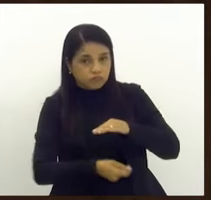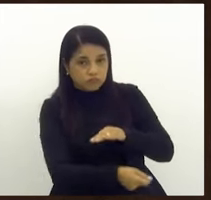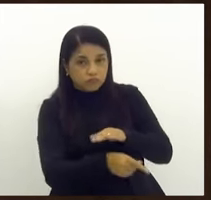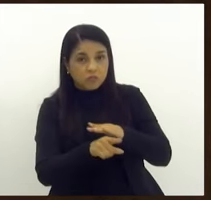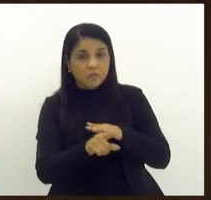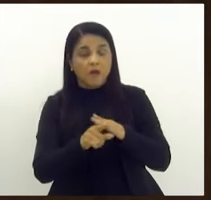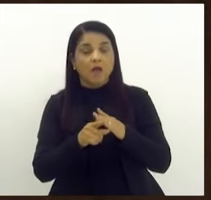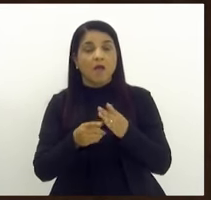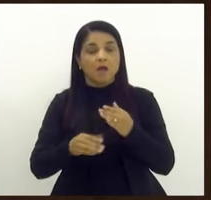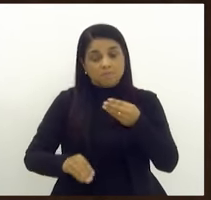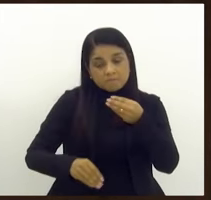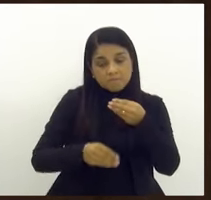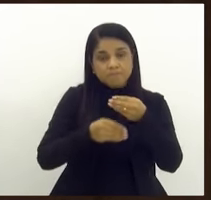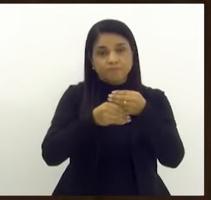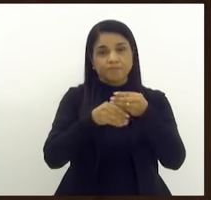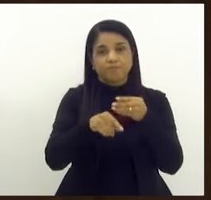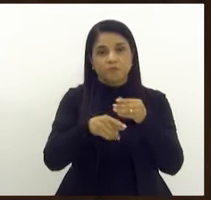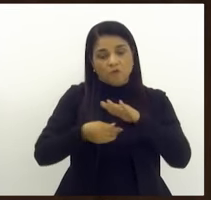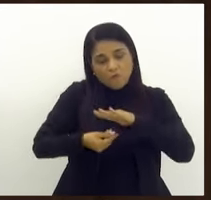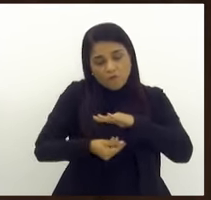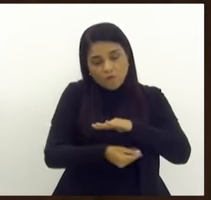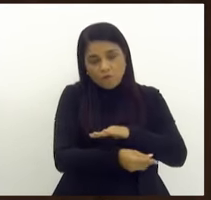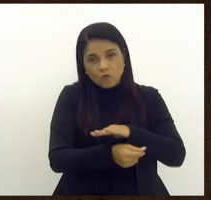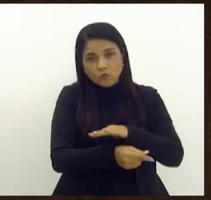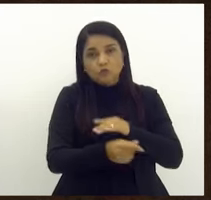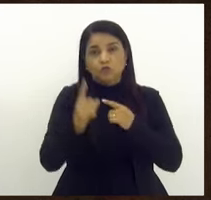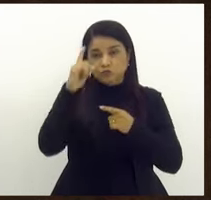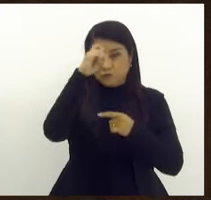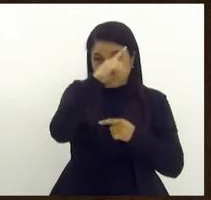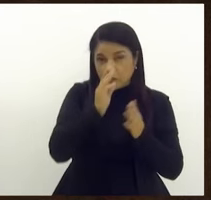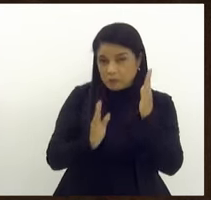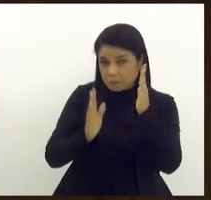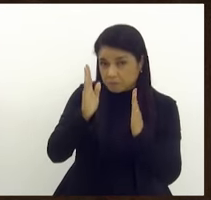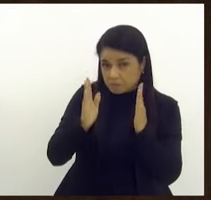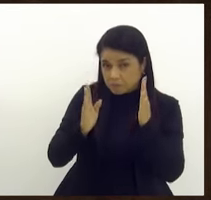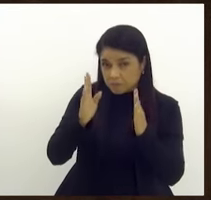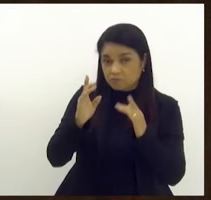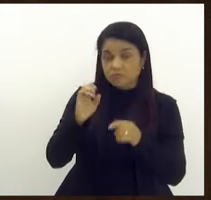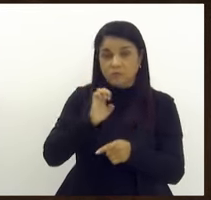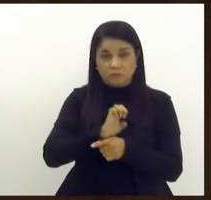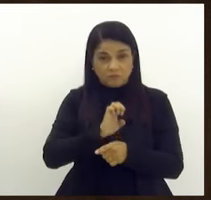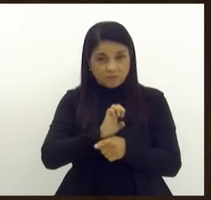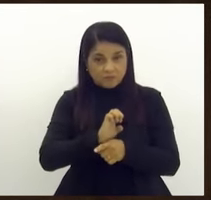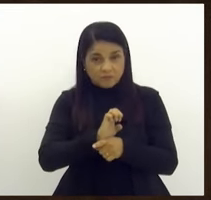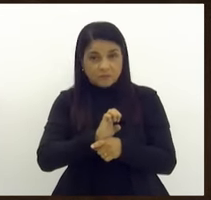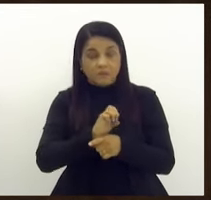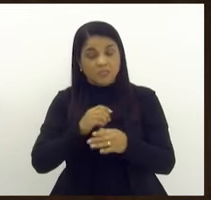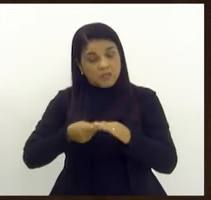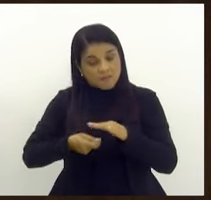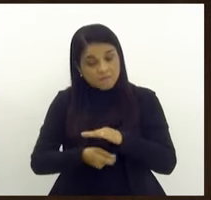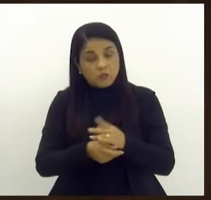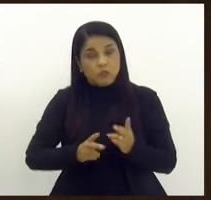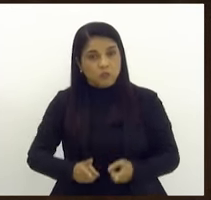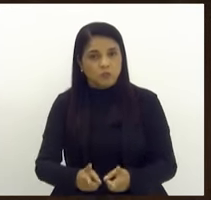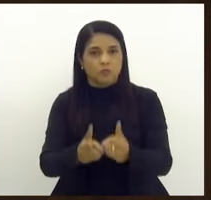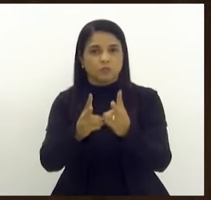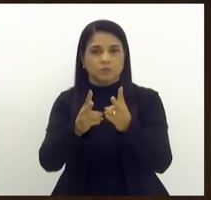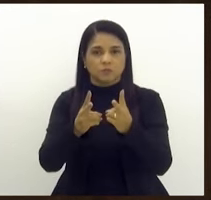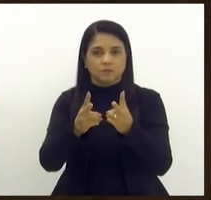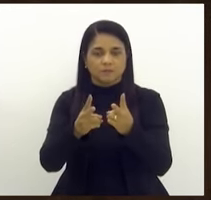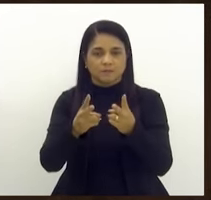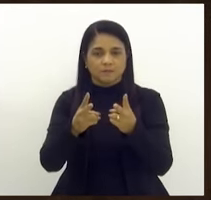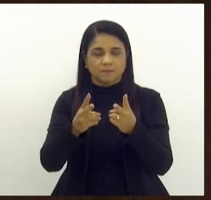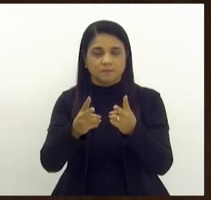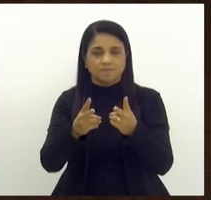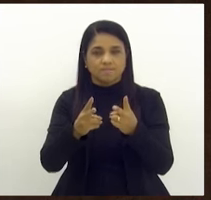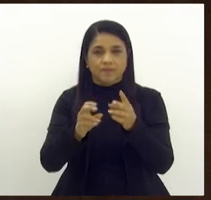para que se possa ter um fundo para que nos momentos de dificuldade do Estado o estado pudesse continuar investindo E aí